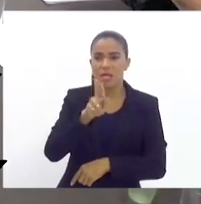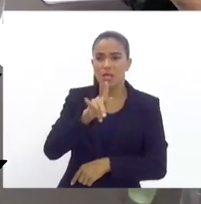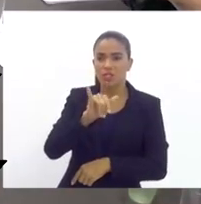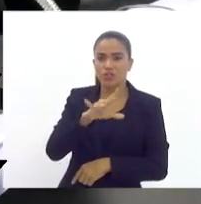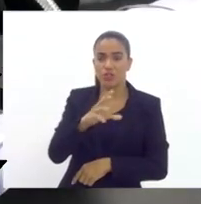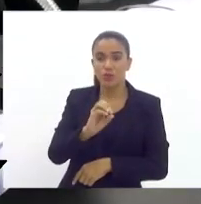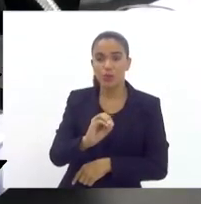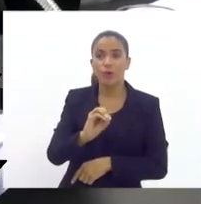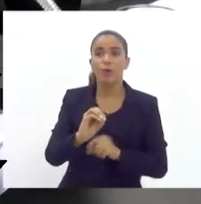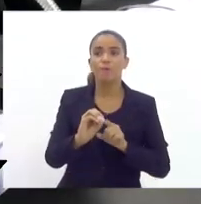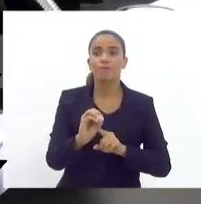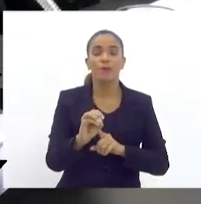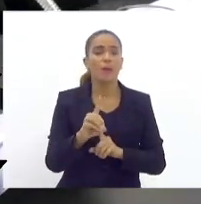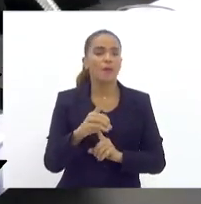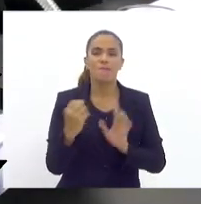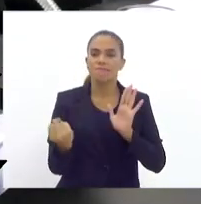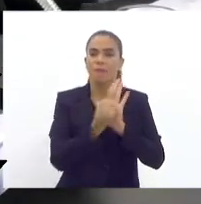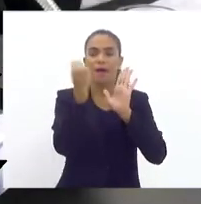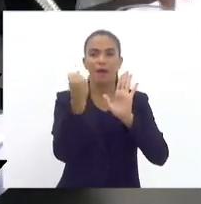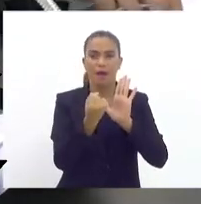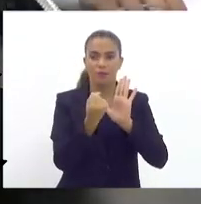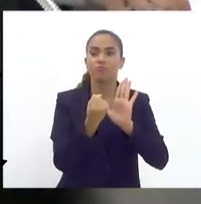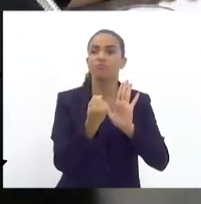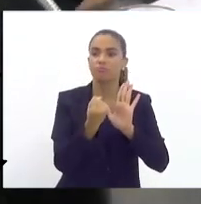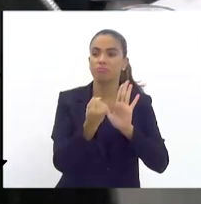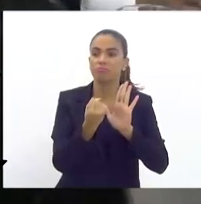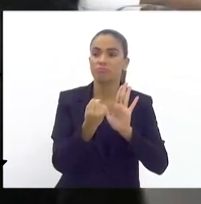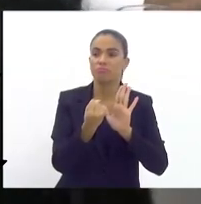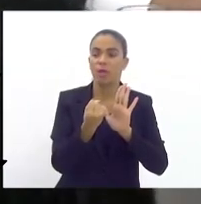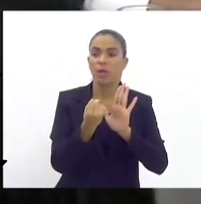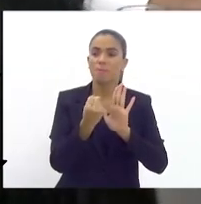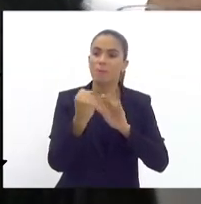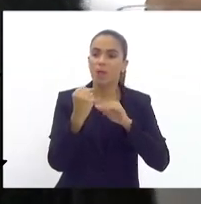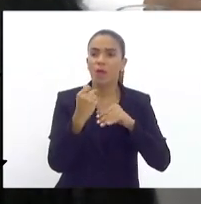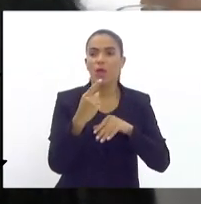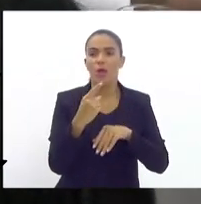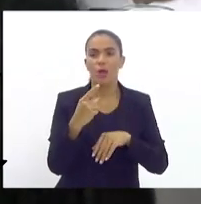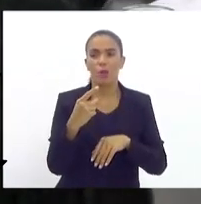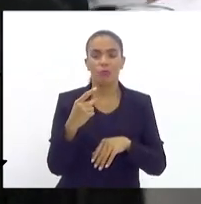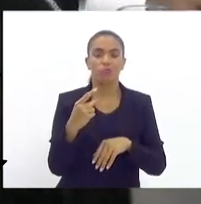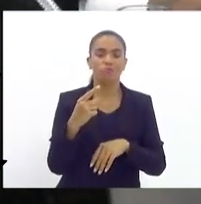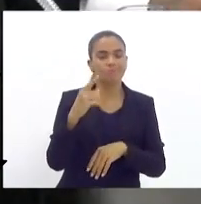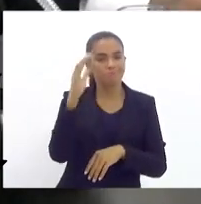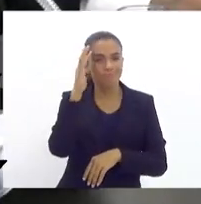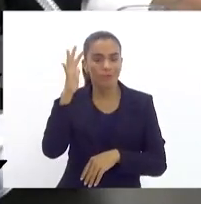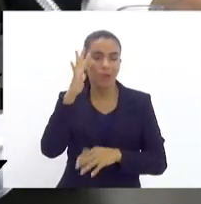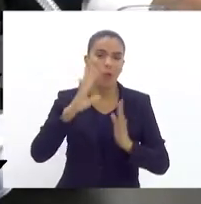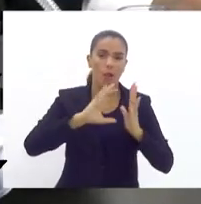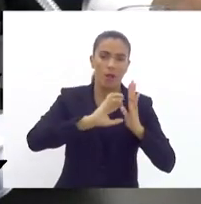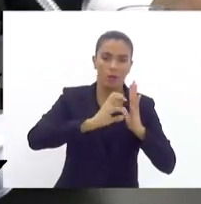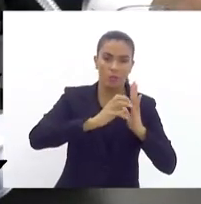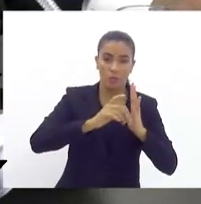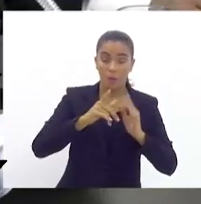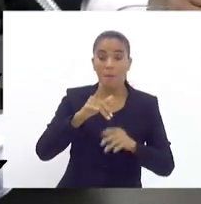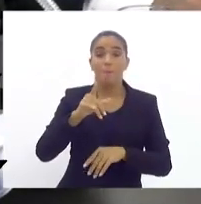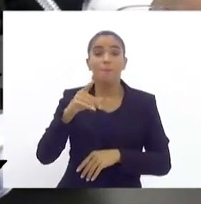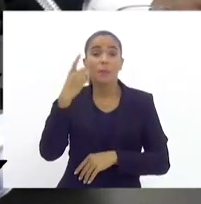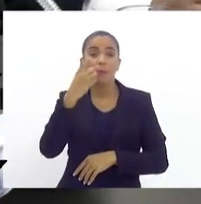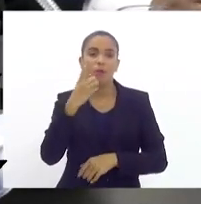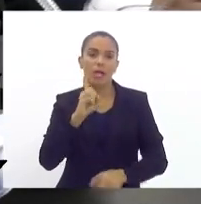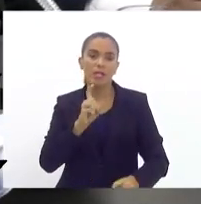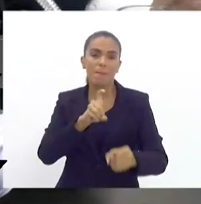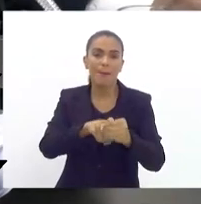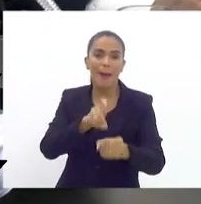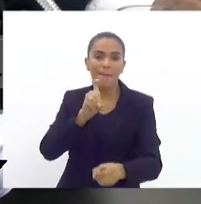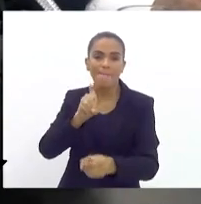absolutamente marcados pelo carimbo ideológico. Deputados que se filiam muito mais